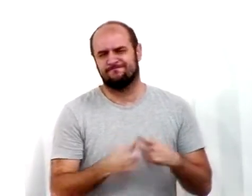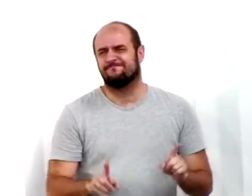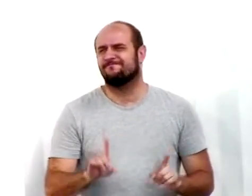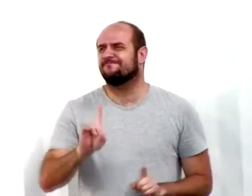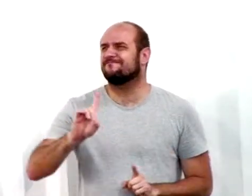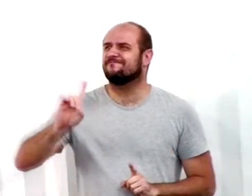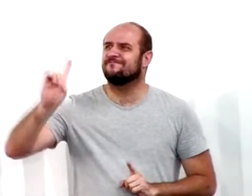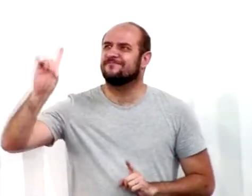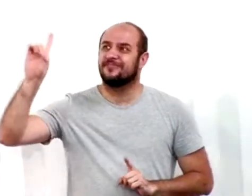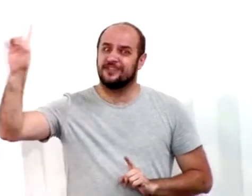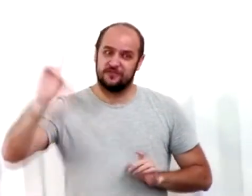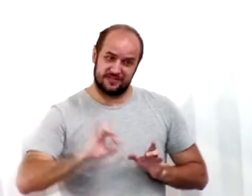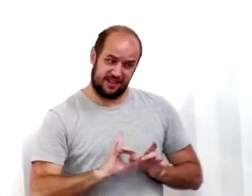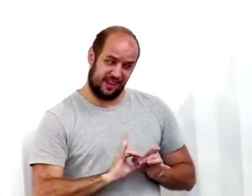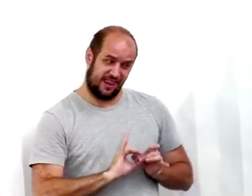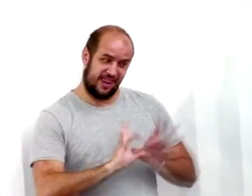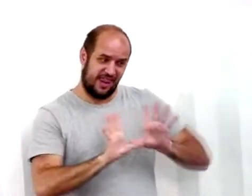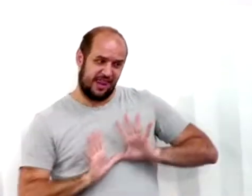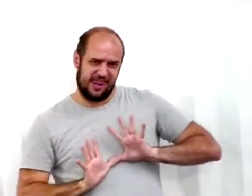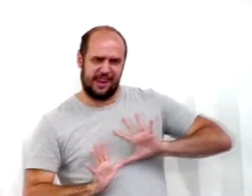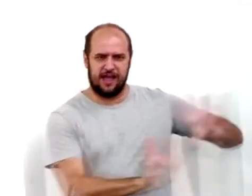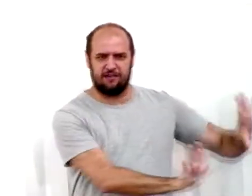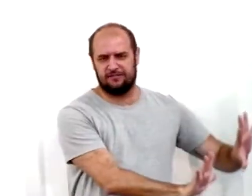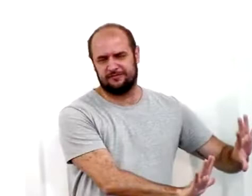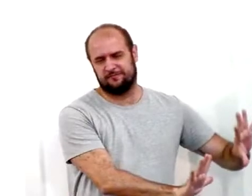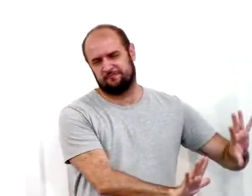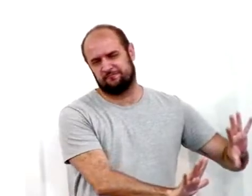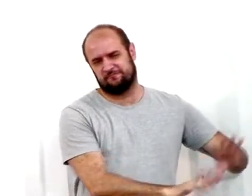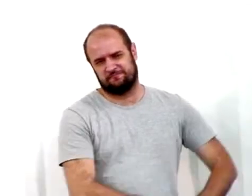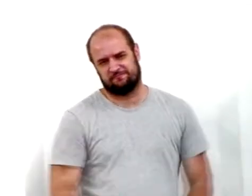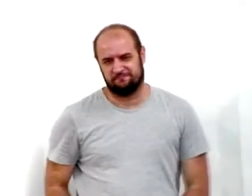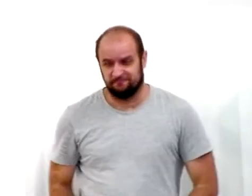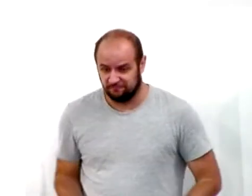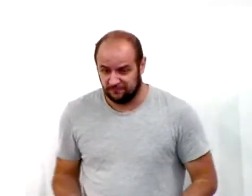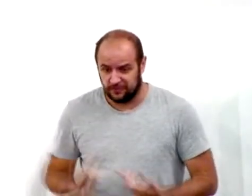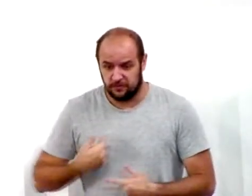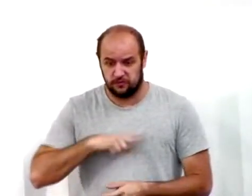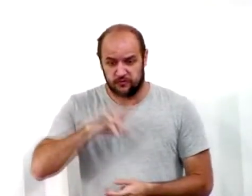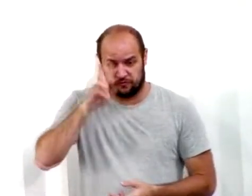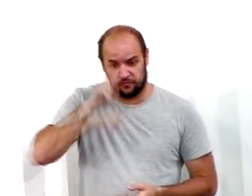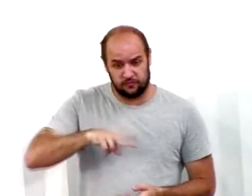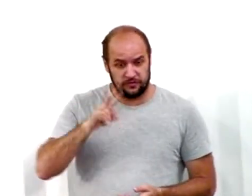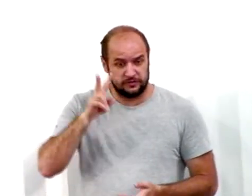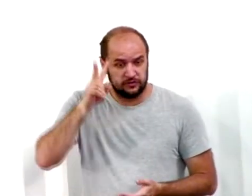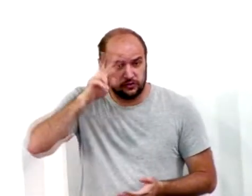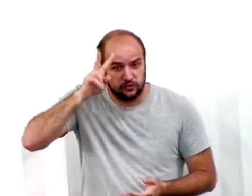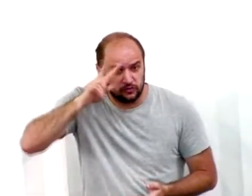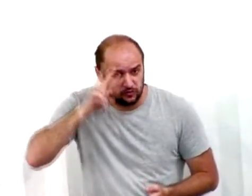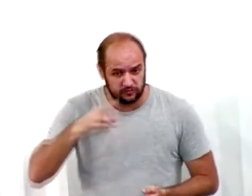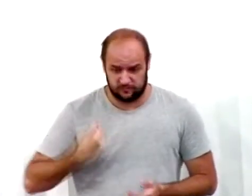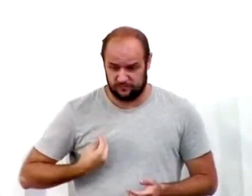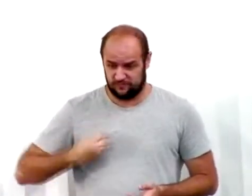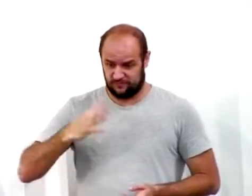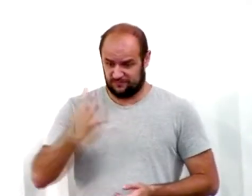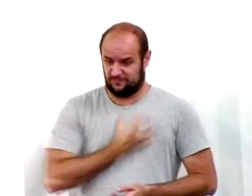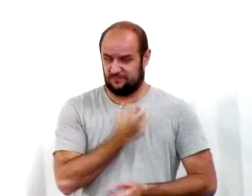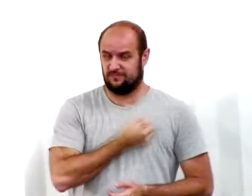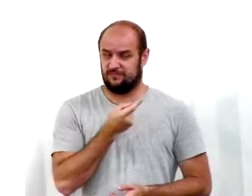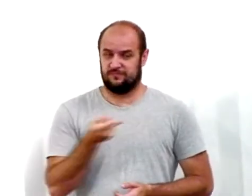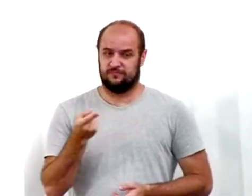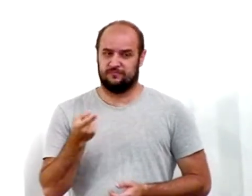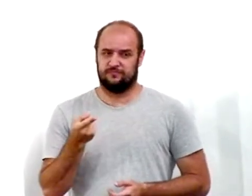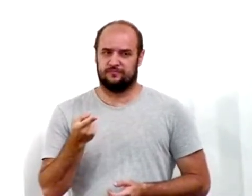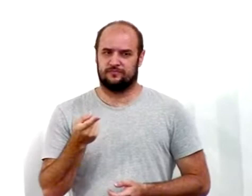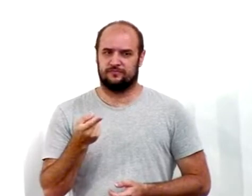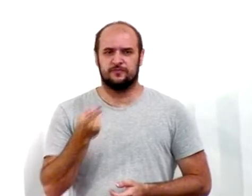Deus provê o livramento. Querido, quando nós olhamos para a história da redenção, nós vamos